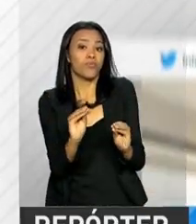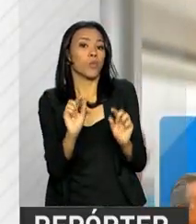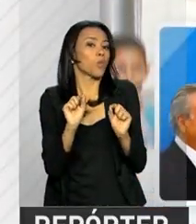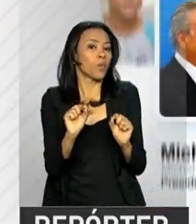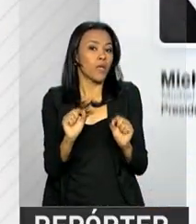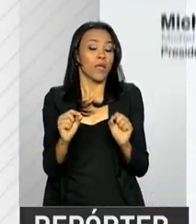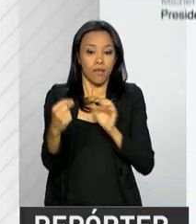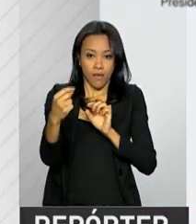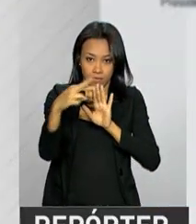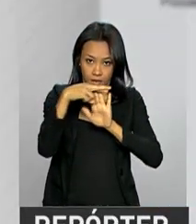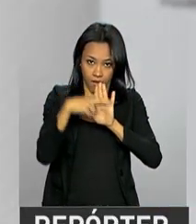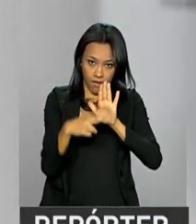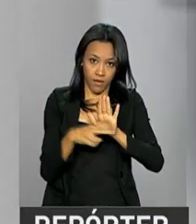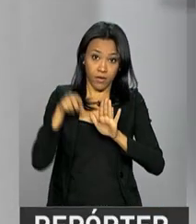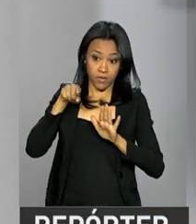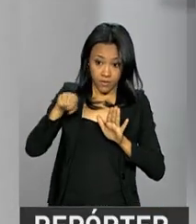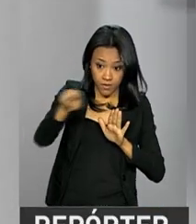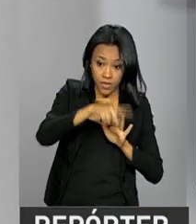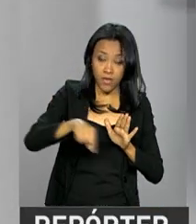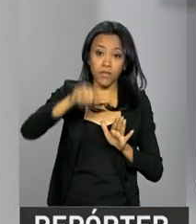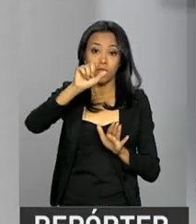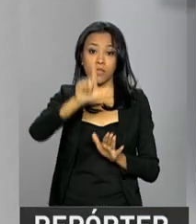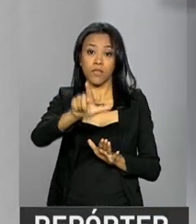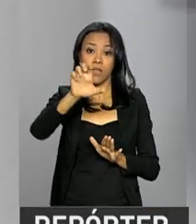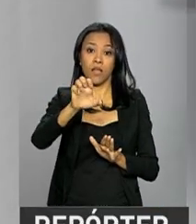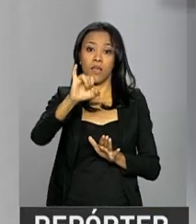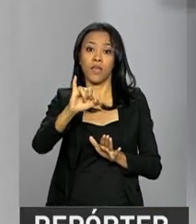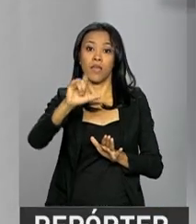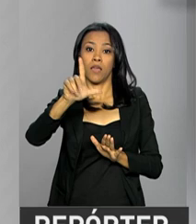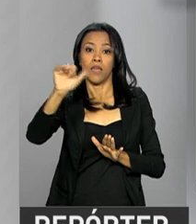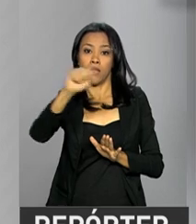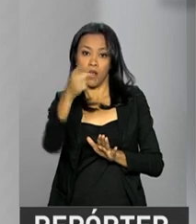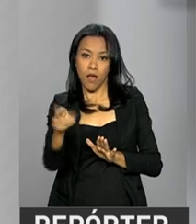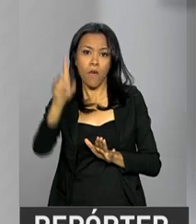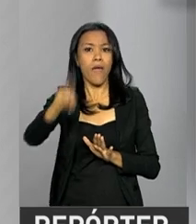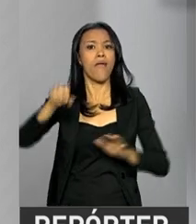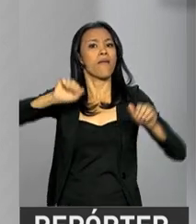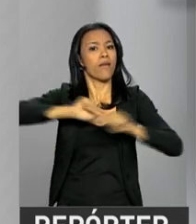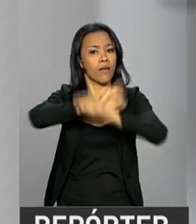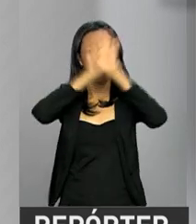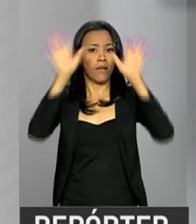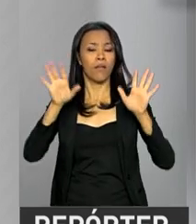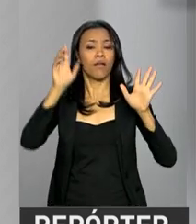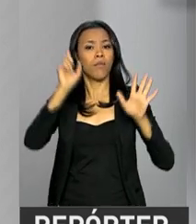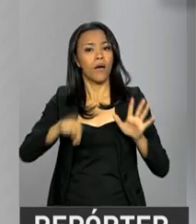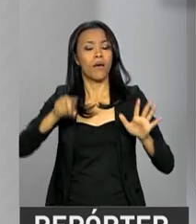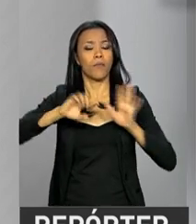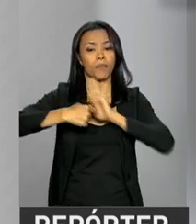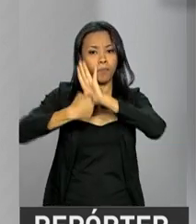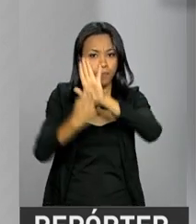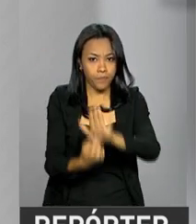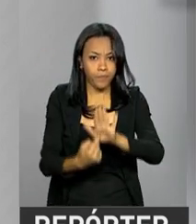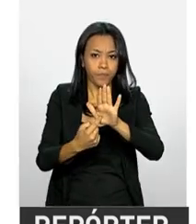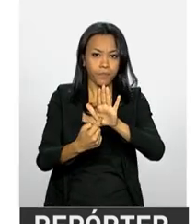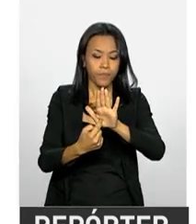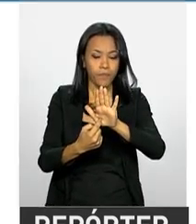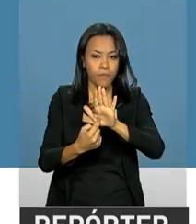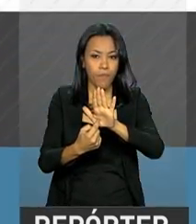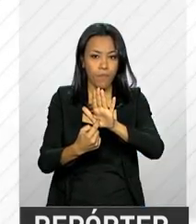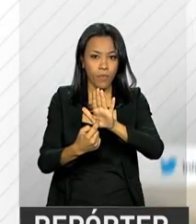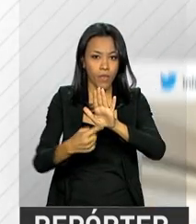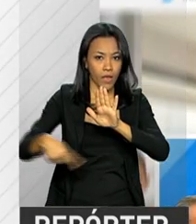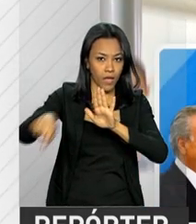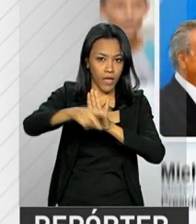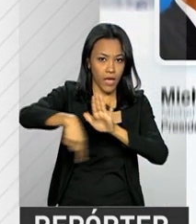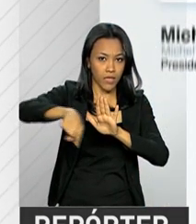as regras desses leilões são mais claras, principalmente para oferecer nas rodadas, para fazer com que